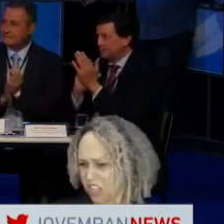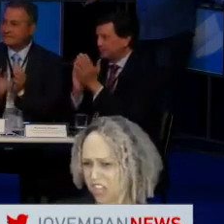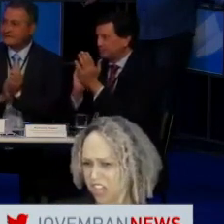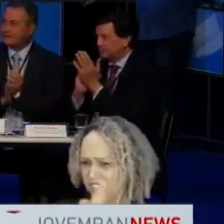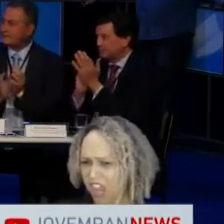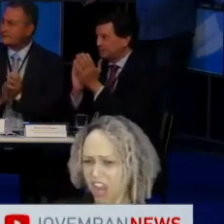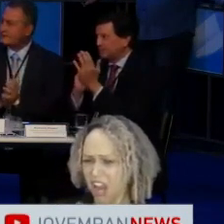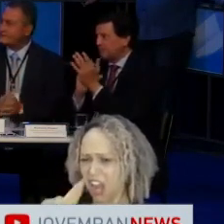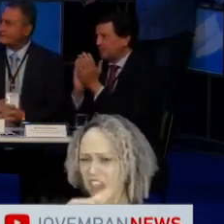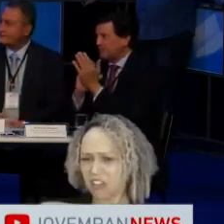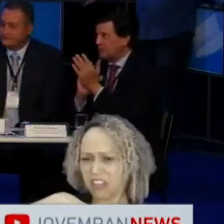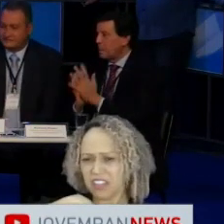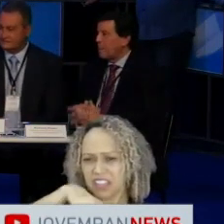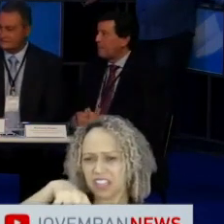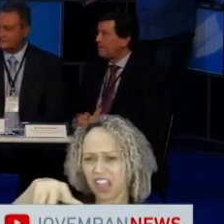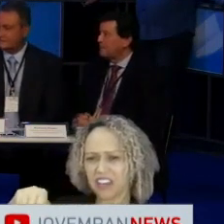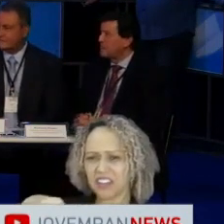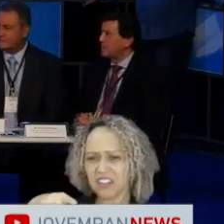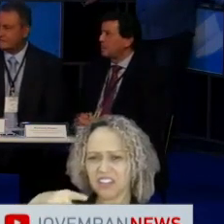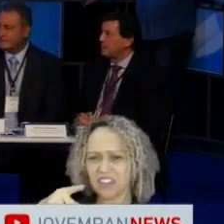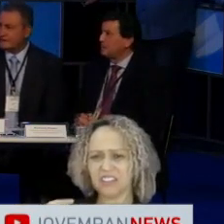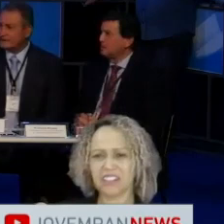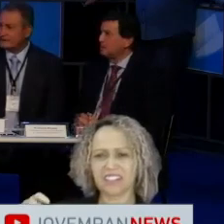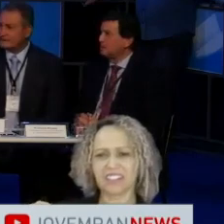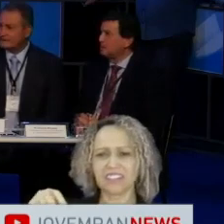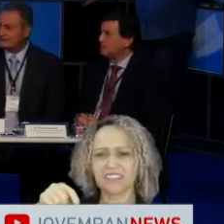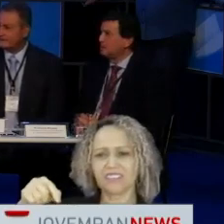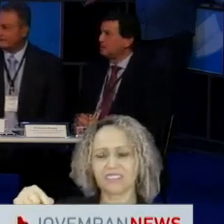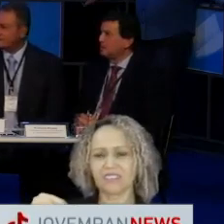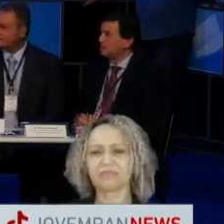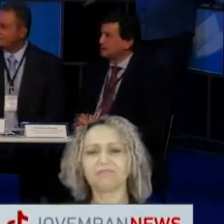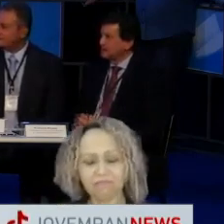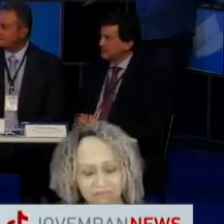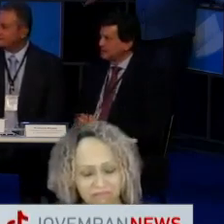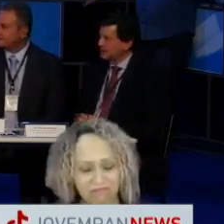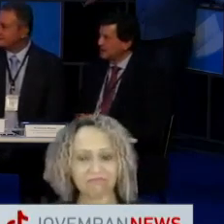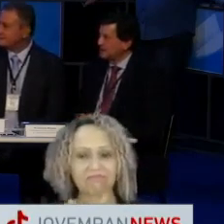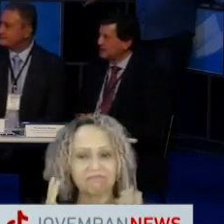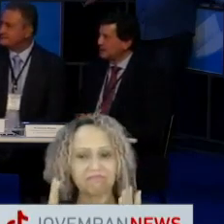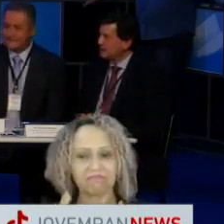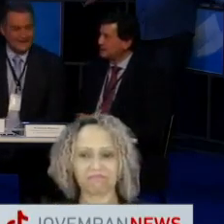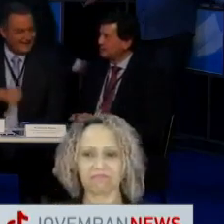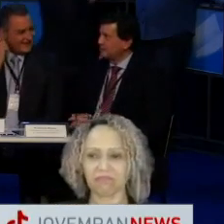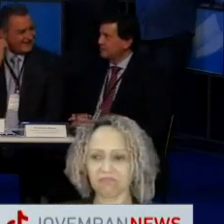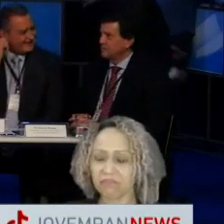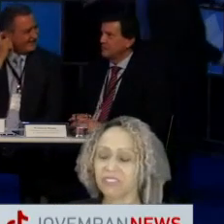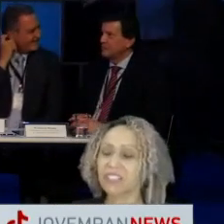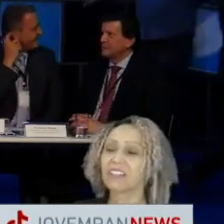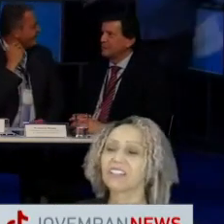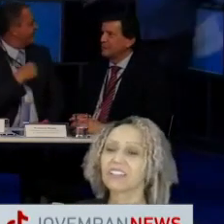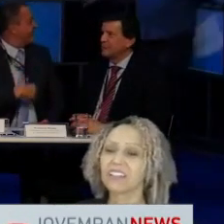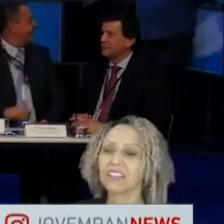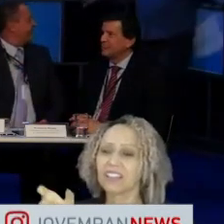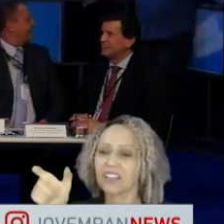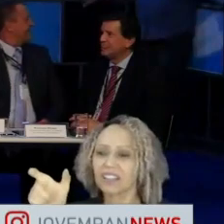favor, arruma a cadeira aqui para nós. Agora, o Igreja, que é do Itamaraty, cometer uma gafe dessa com o seu chefe